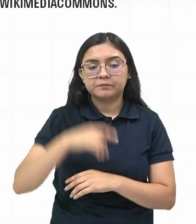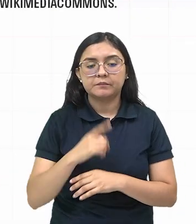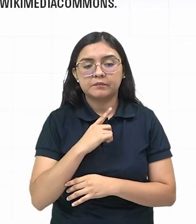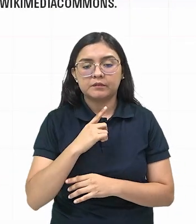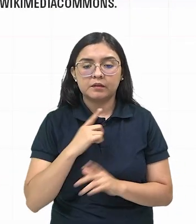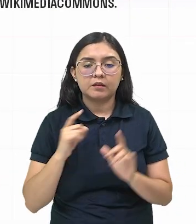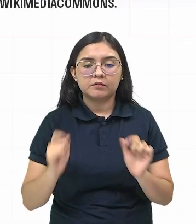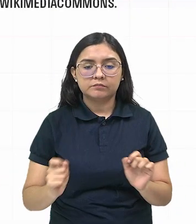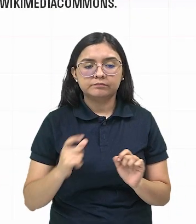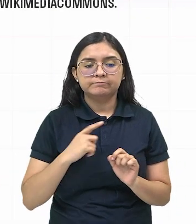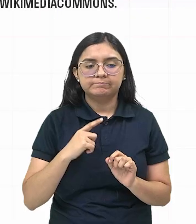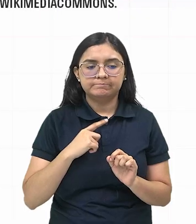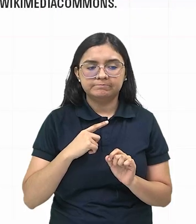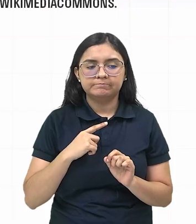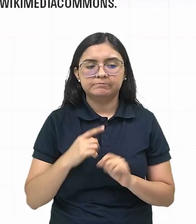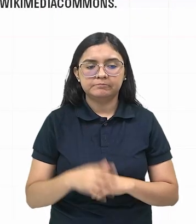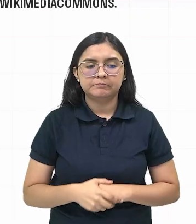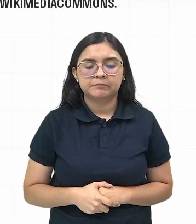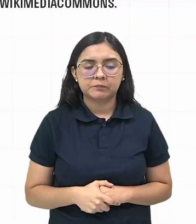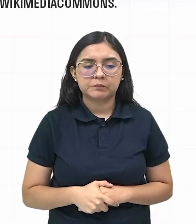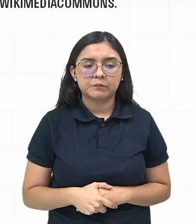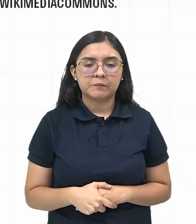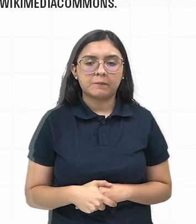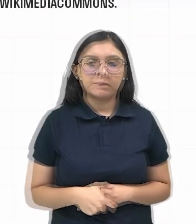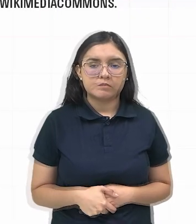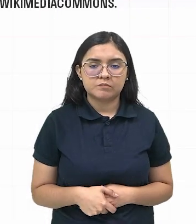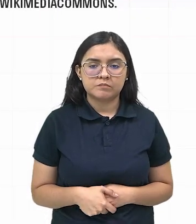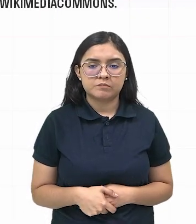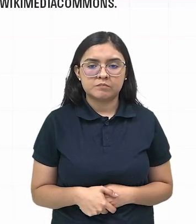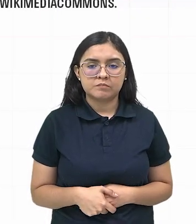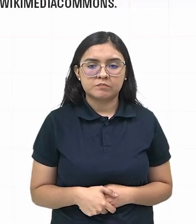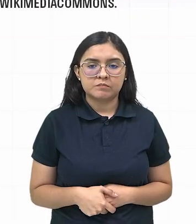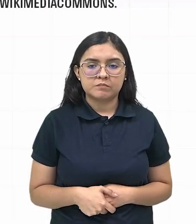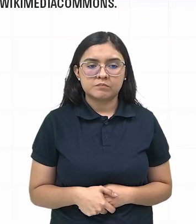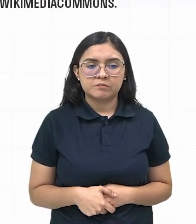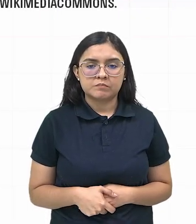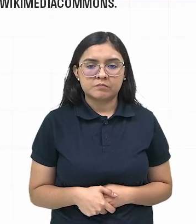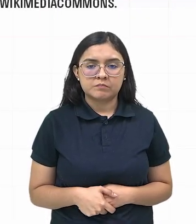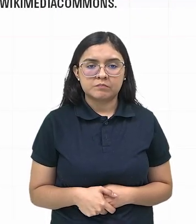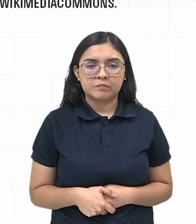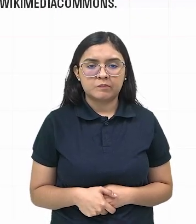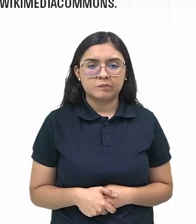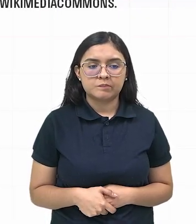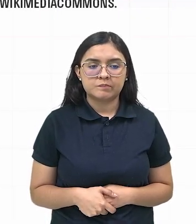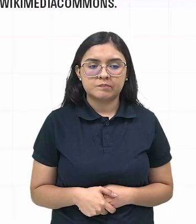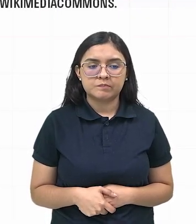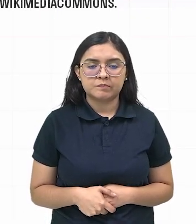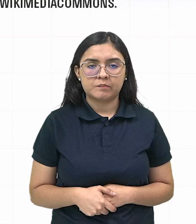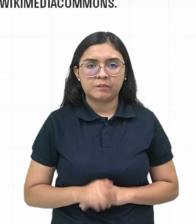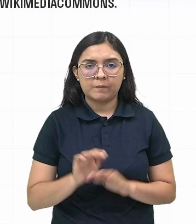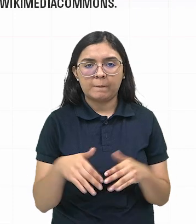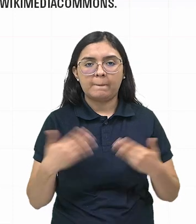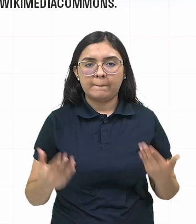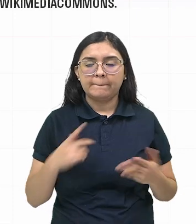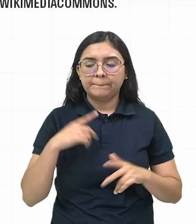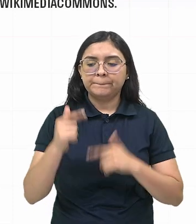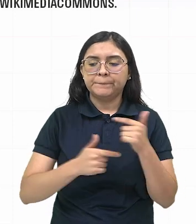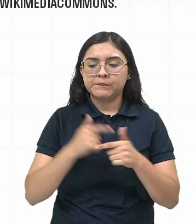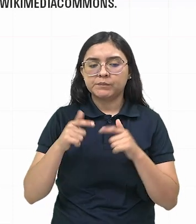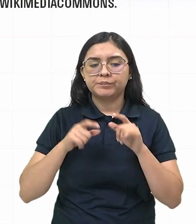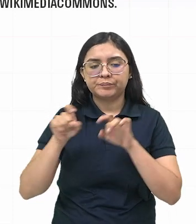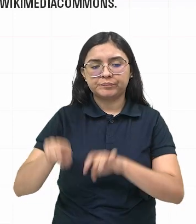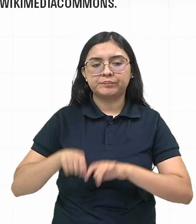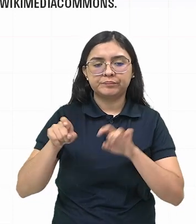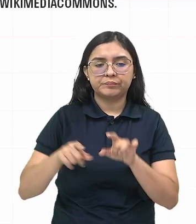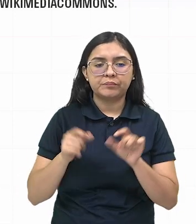uma busca muito grande nesse sentido. Então, pessoal, tanto a questão dos trabalhadores rurais, quanto a